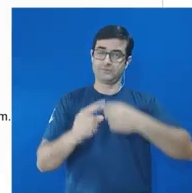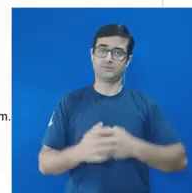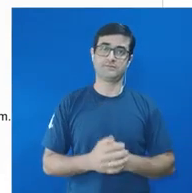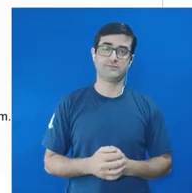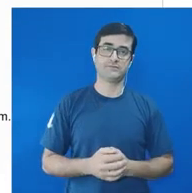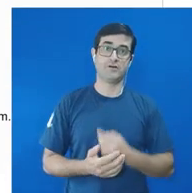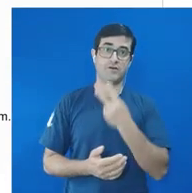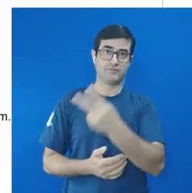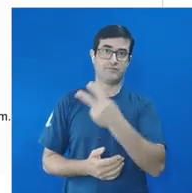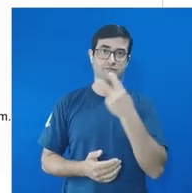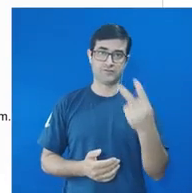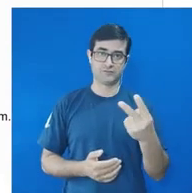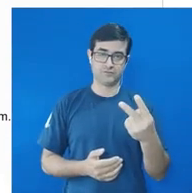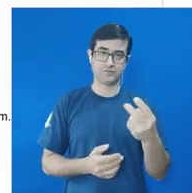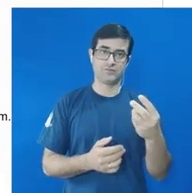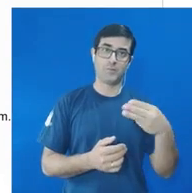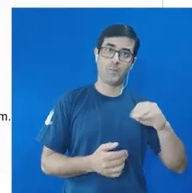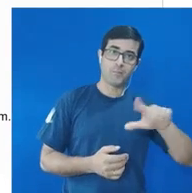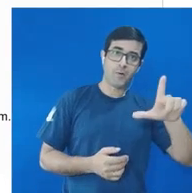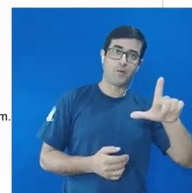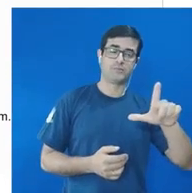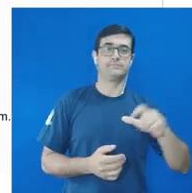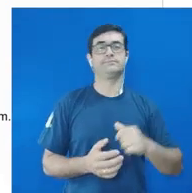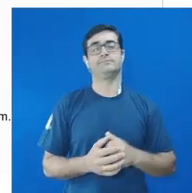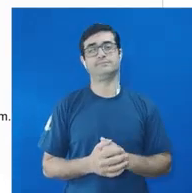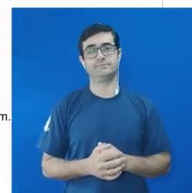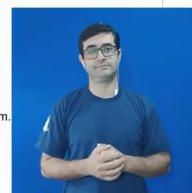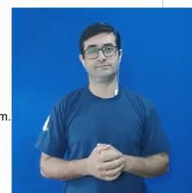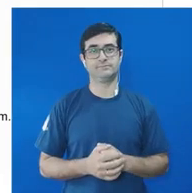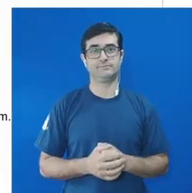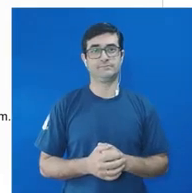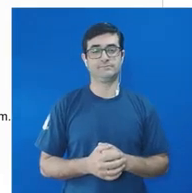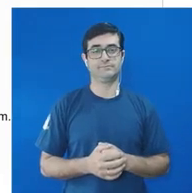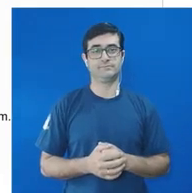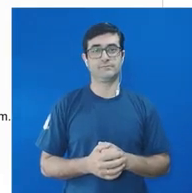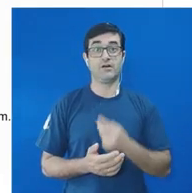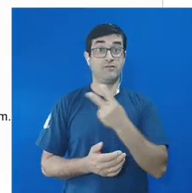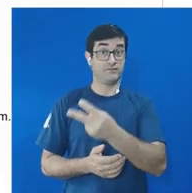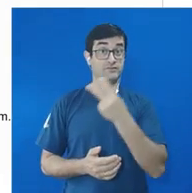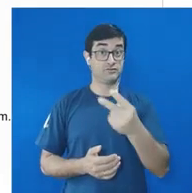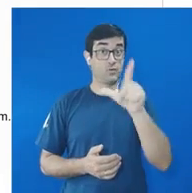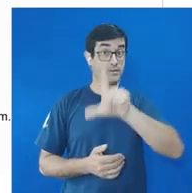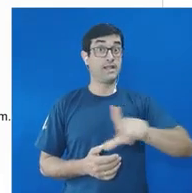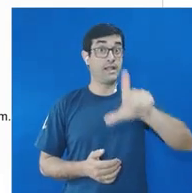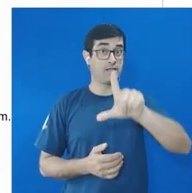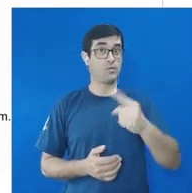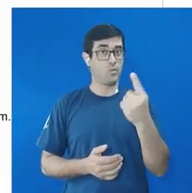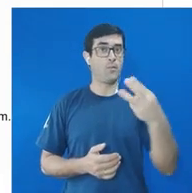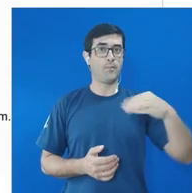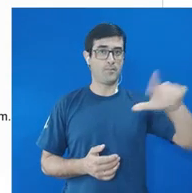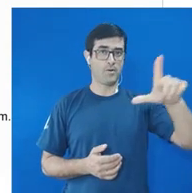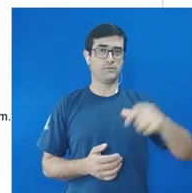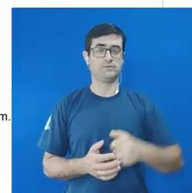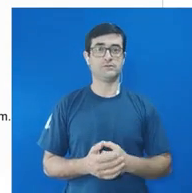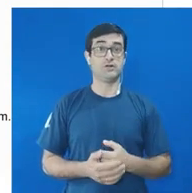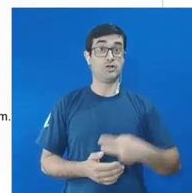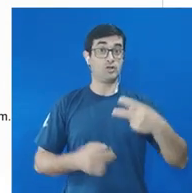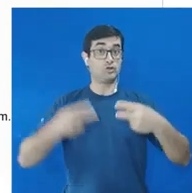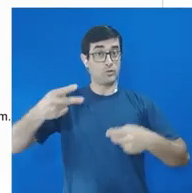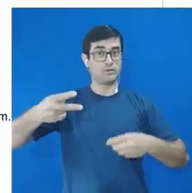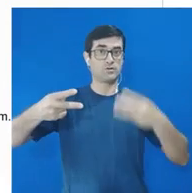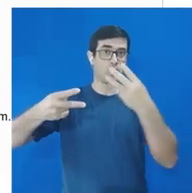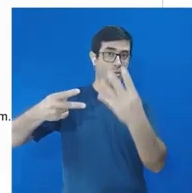por mol, né? Eu vou ter 22 litros para 1 mol. 2 mols, 44. 3